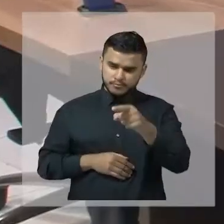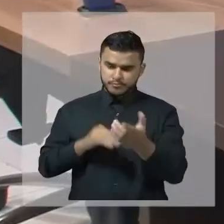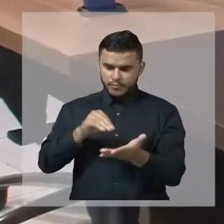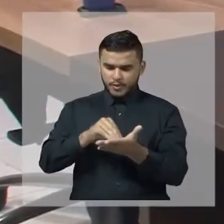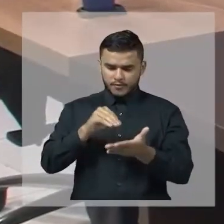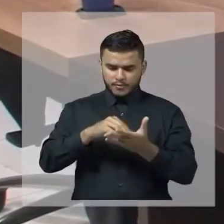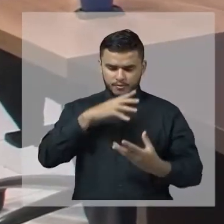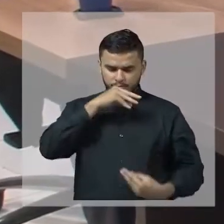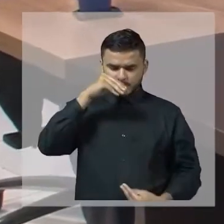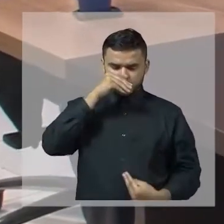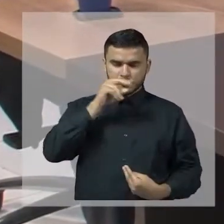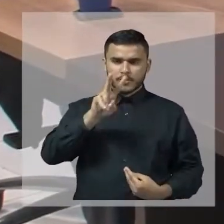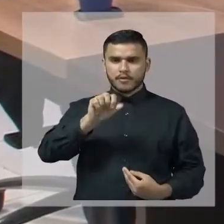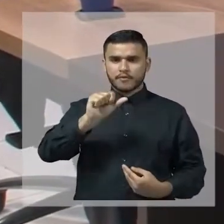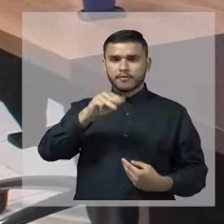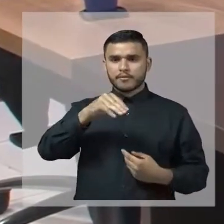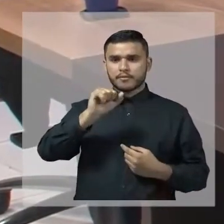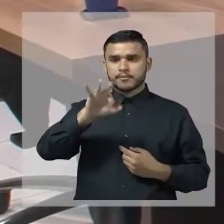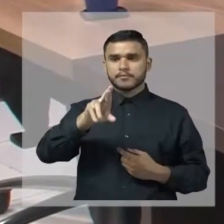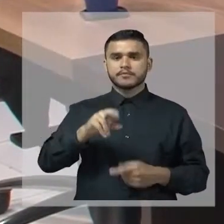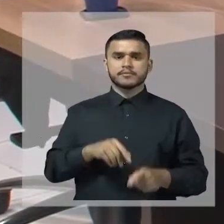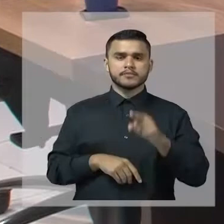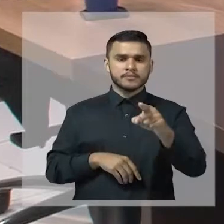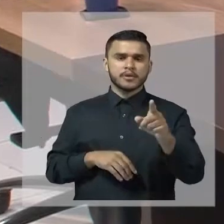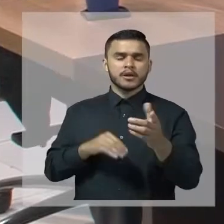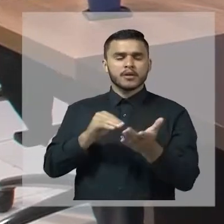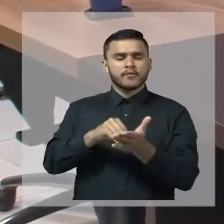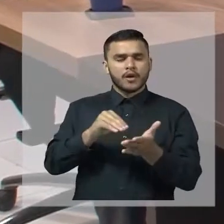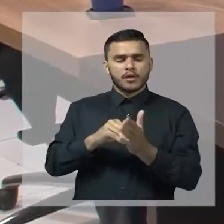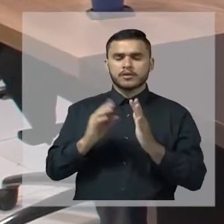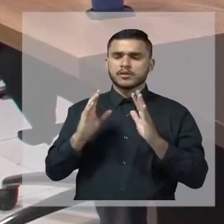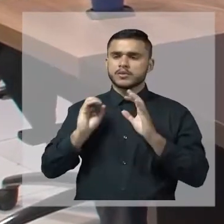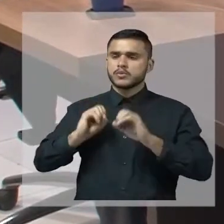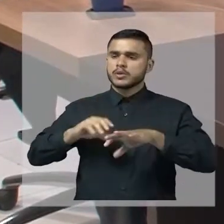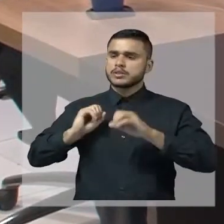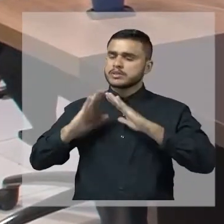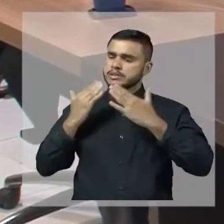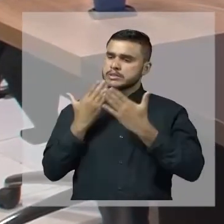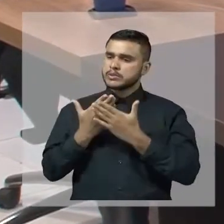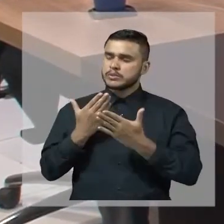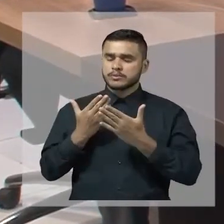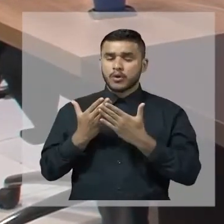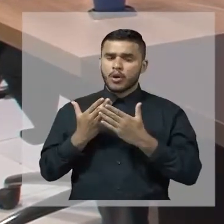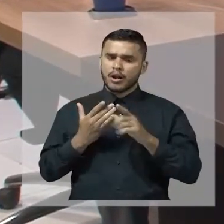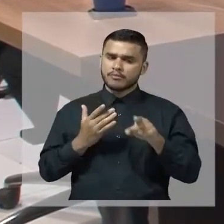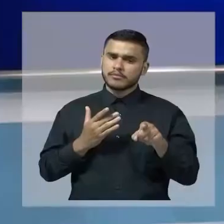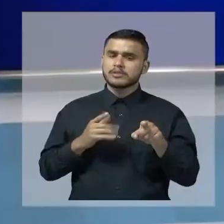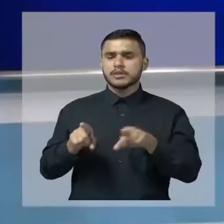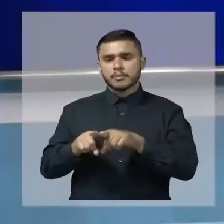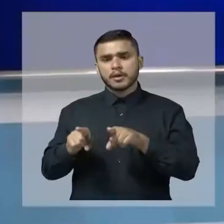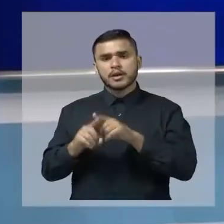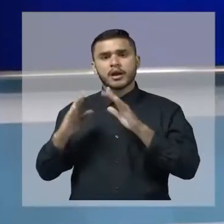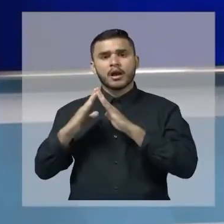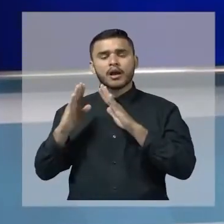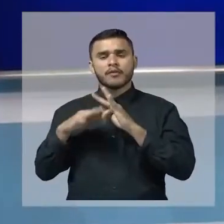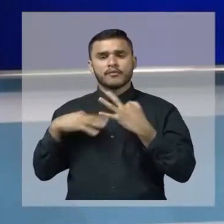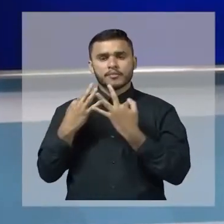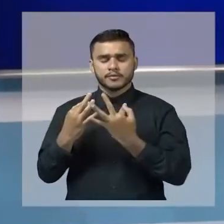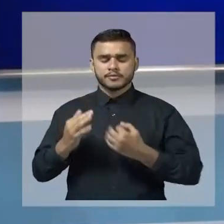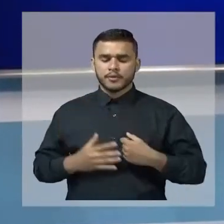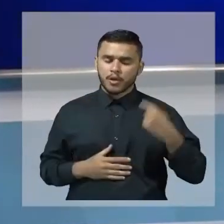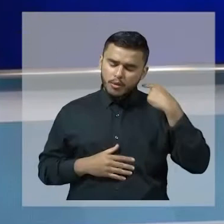que aludiu o professor Valmir, a falta de educação familiar, que aludiu o professor Roberto, me faz lembrar, assim, só para